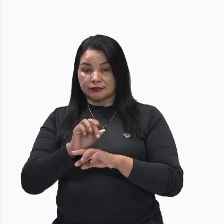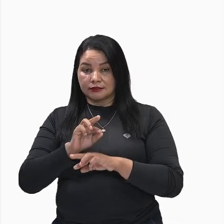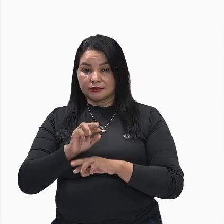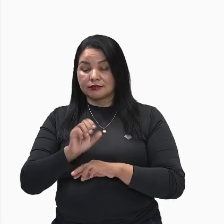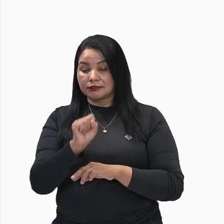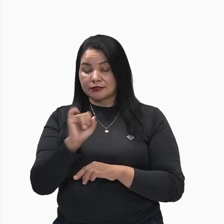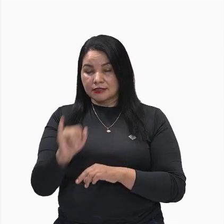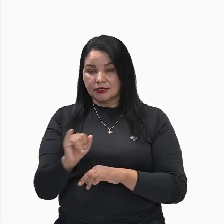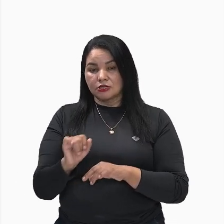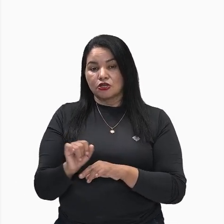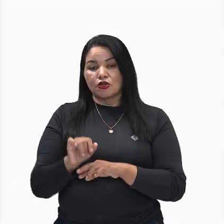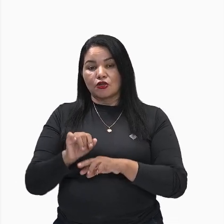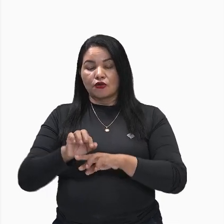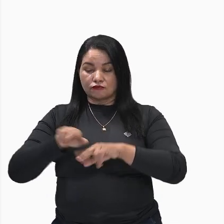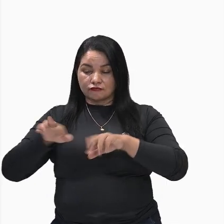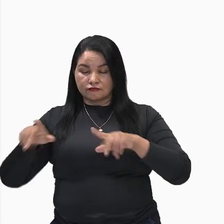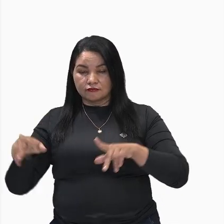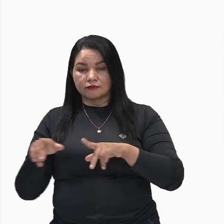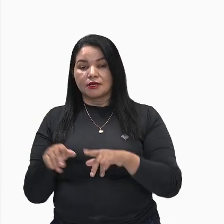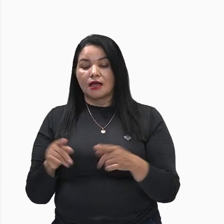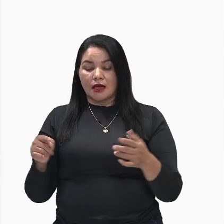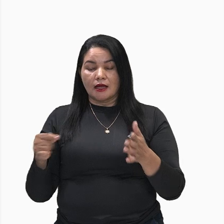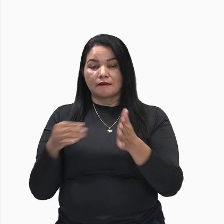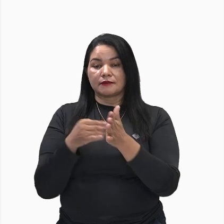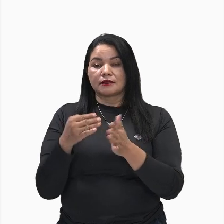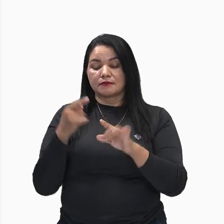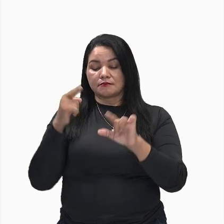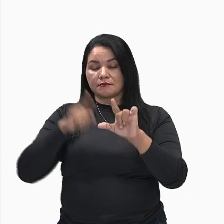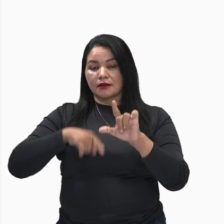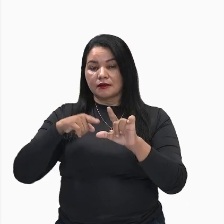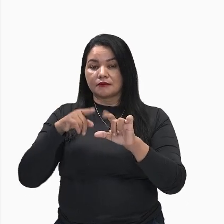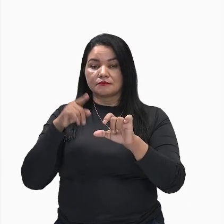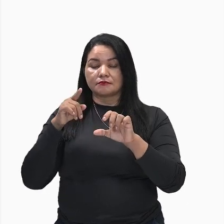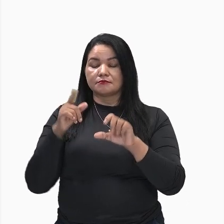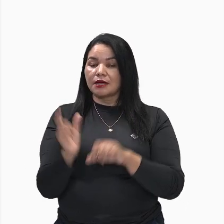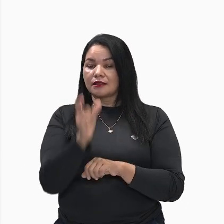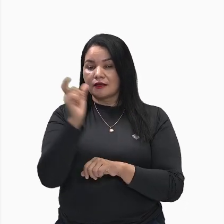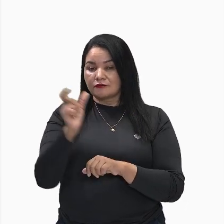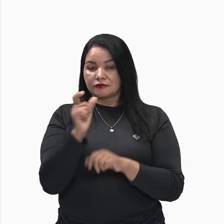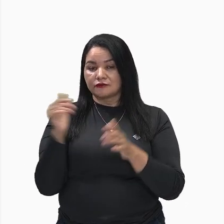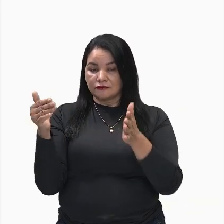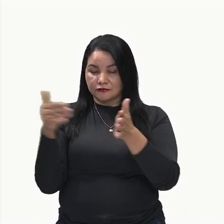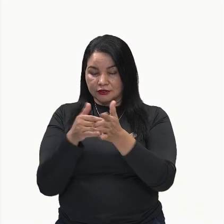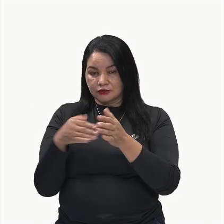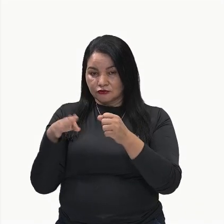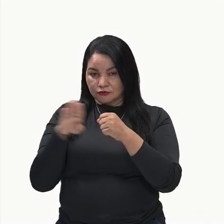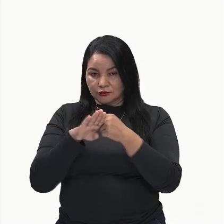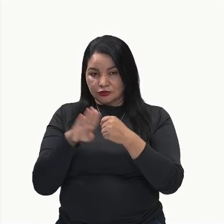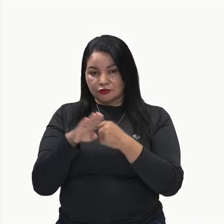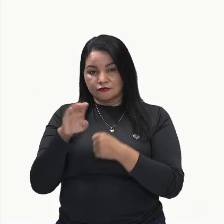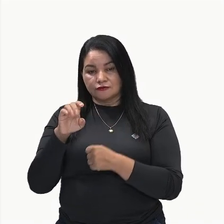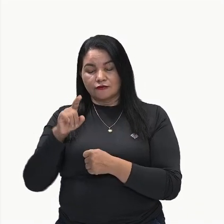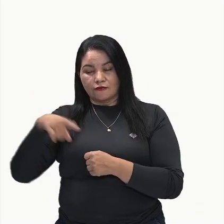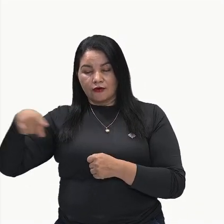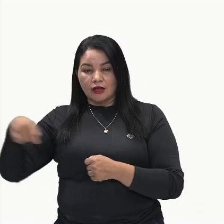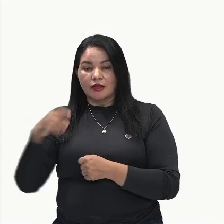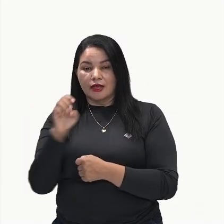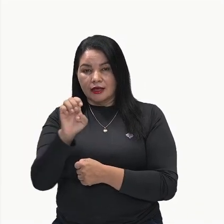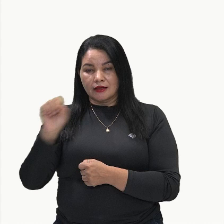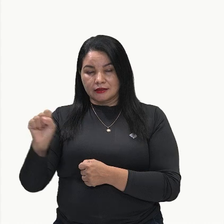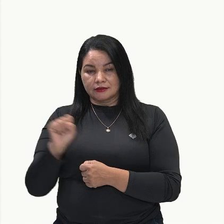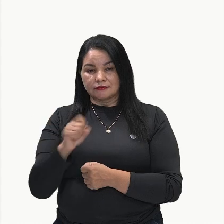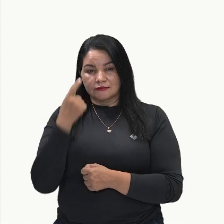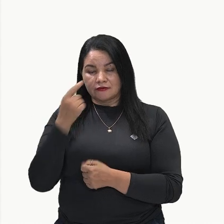o S ou o ES, né, no final do substantivo no singular. Então, vamos dar uma olhadinha